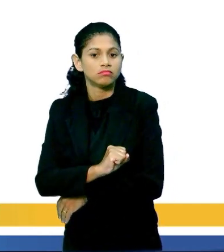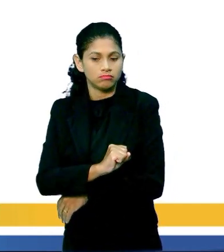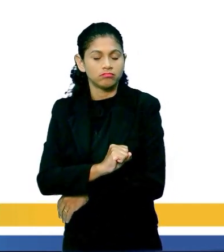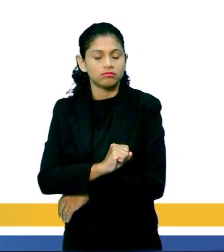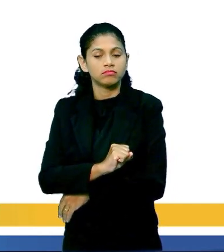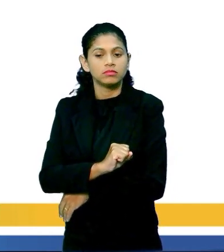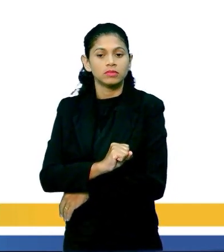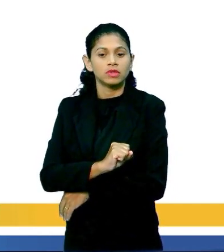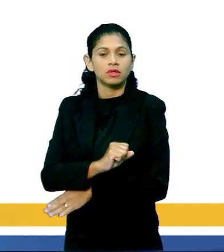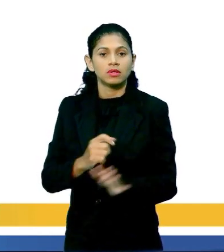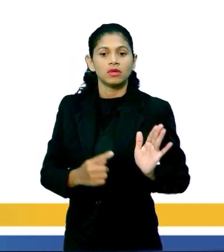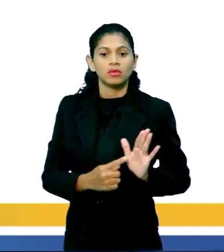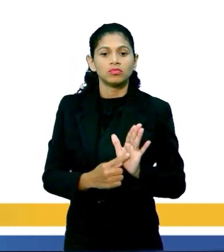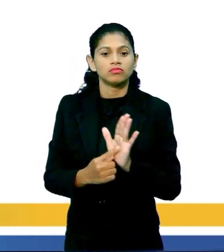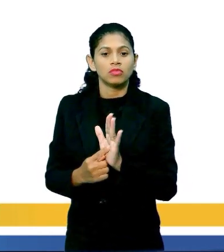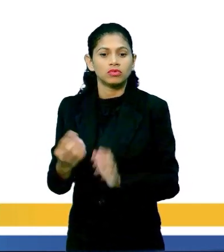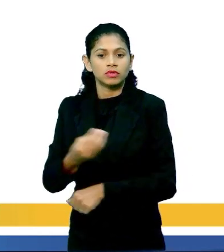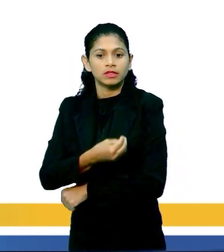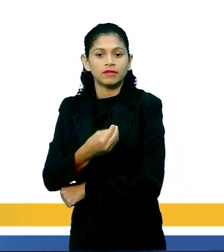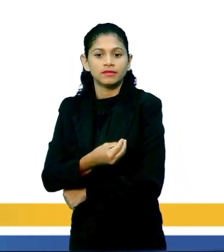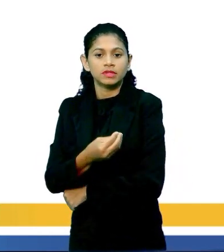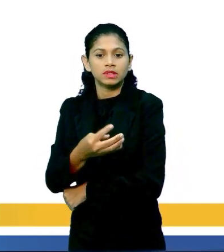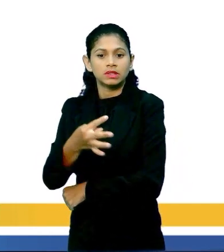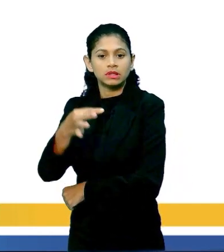que não casou nem teve filhos.